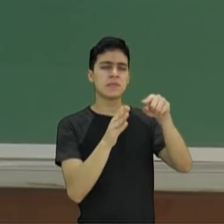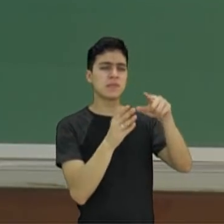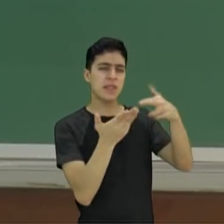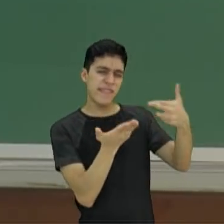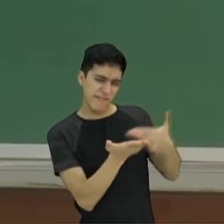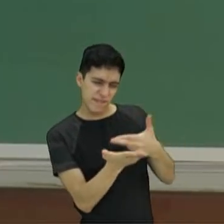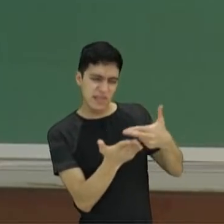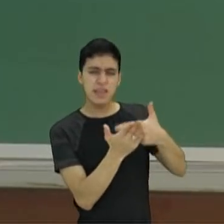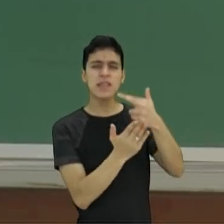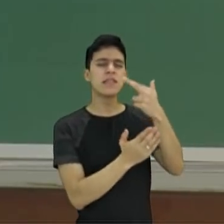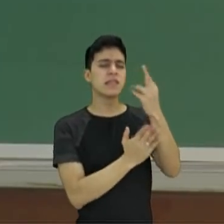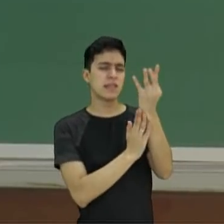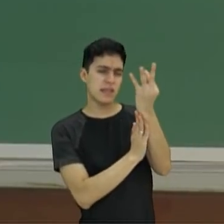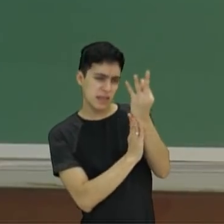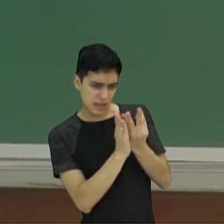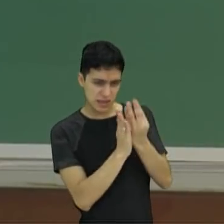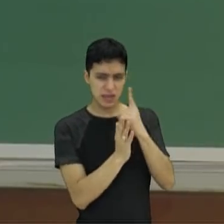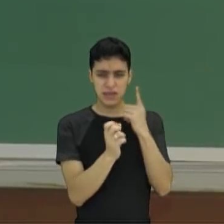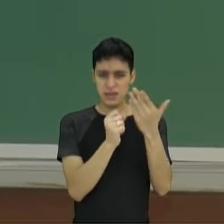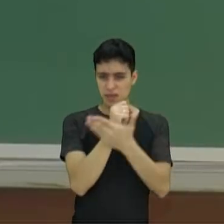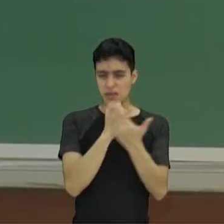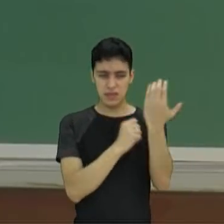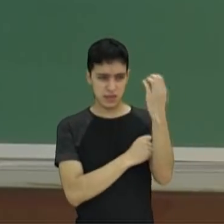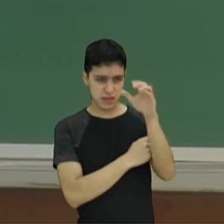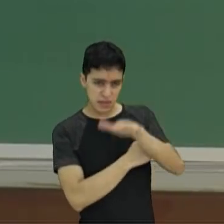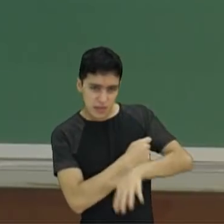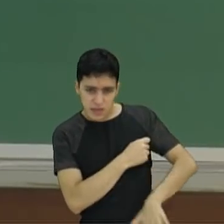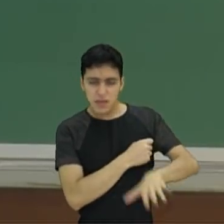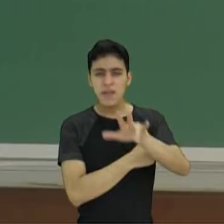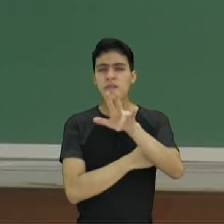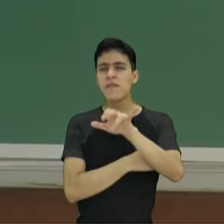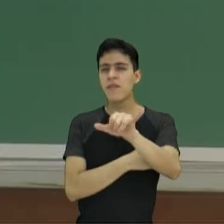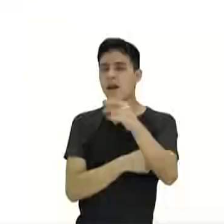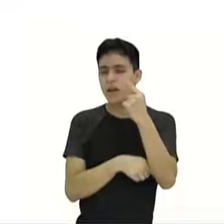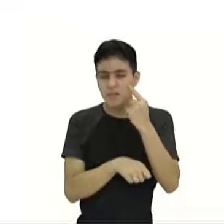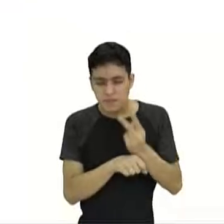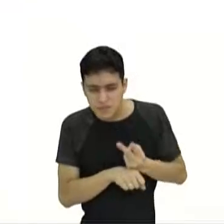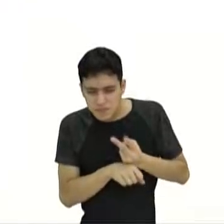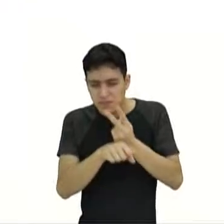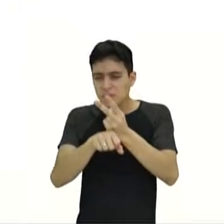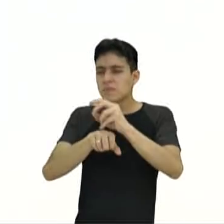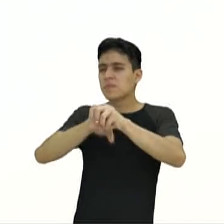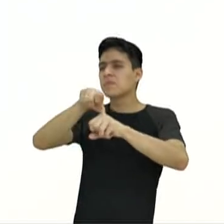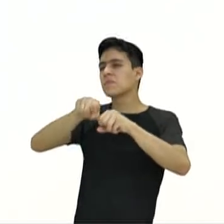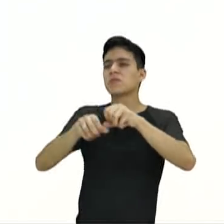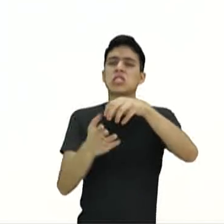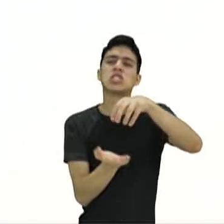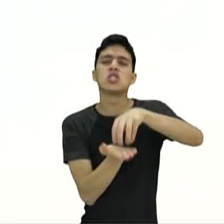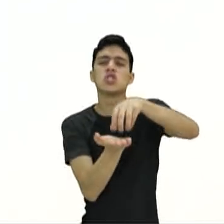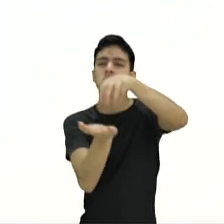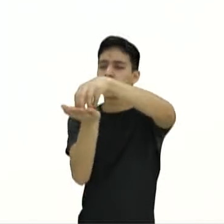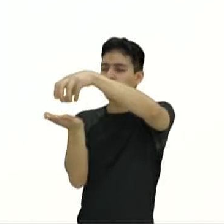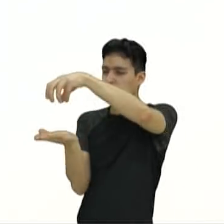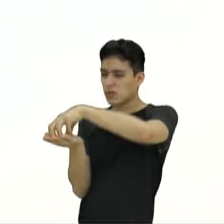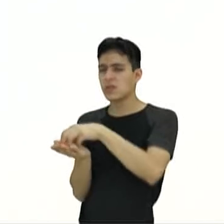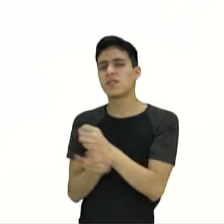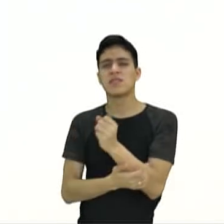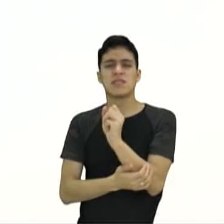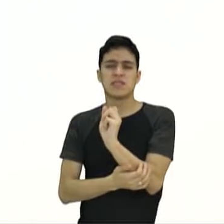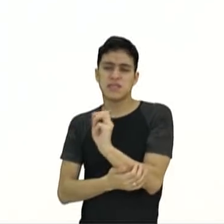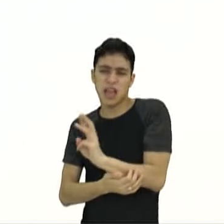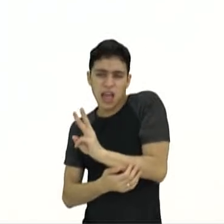são textos que têm essa base científica, vai até fontes de institutos,